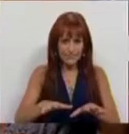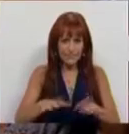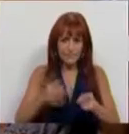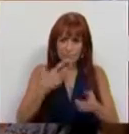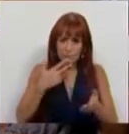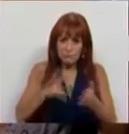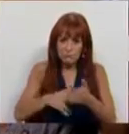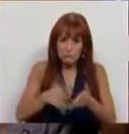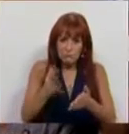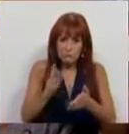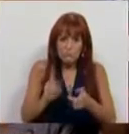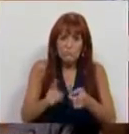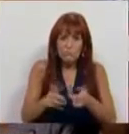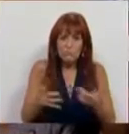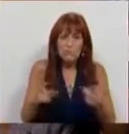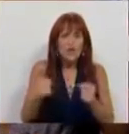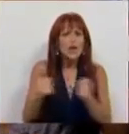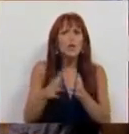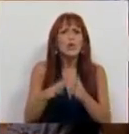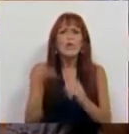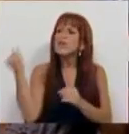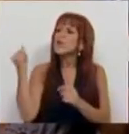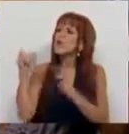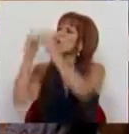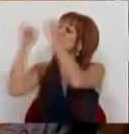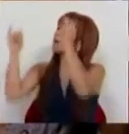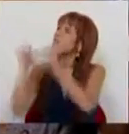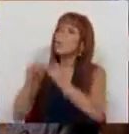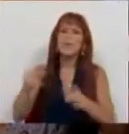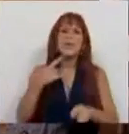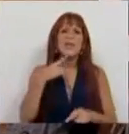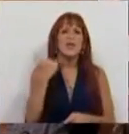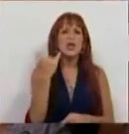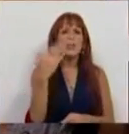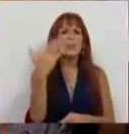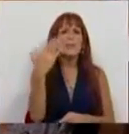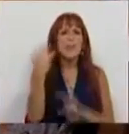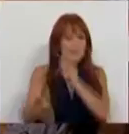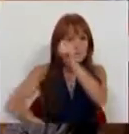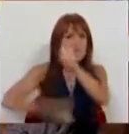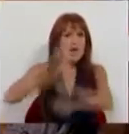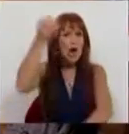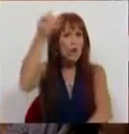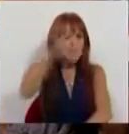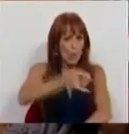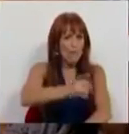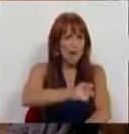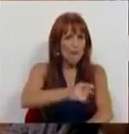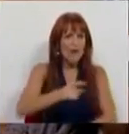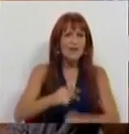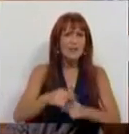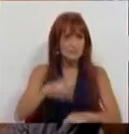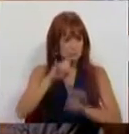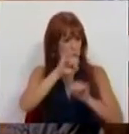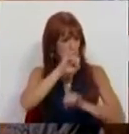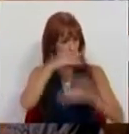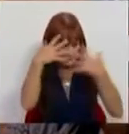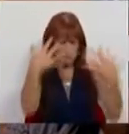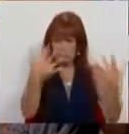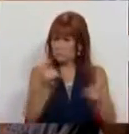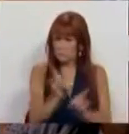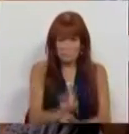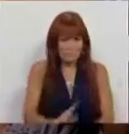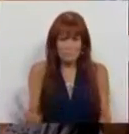a verdade é que todas as instituições internacionais dizem que 2017 será melhor. E será surpreendente? Não